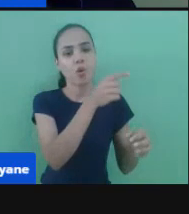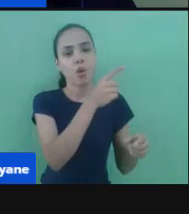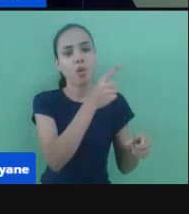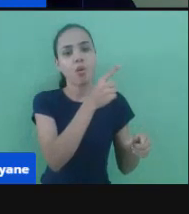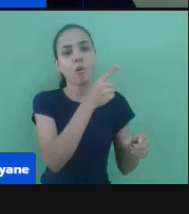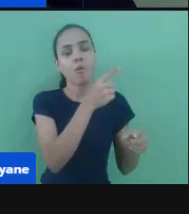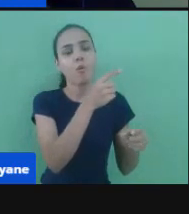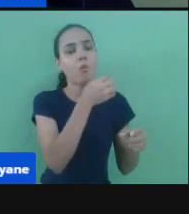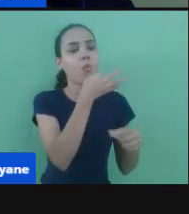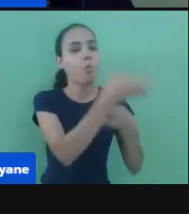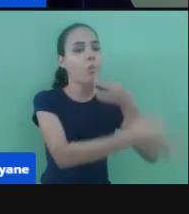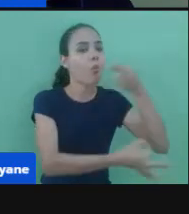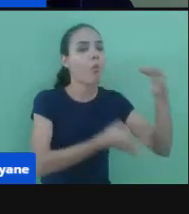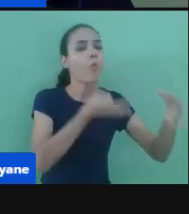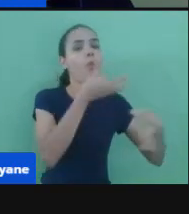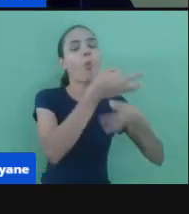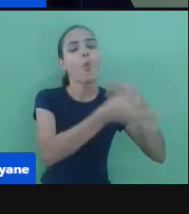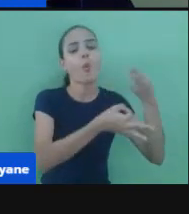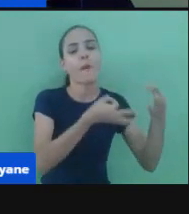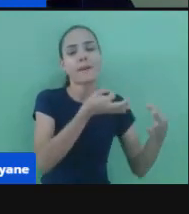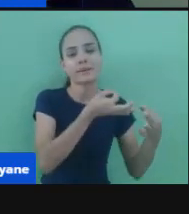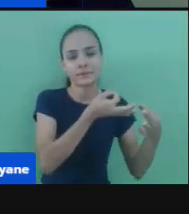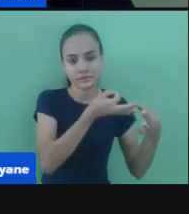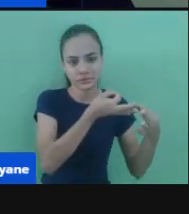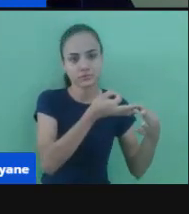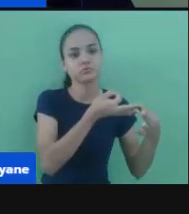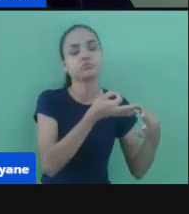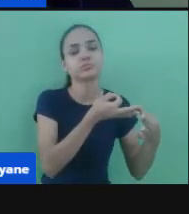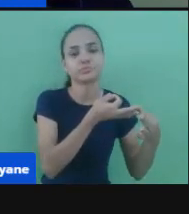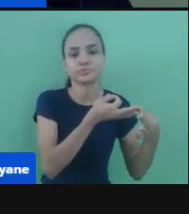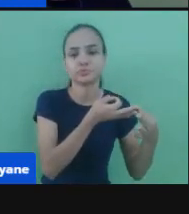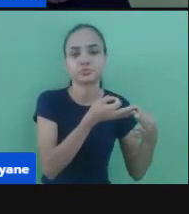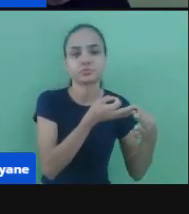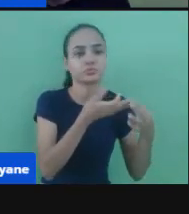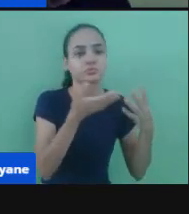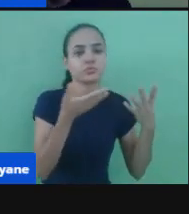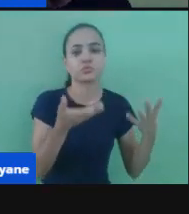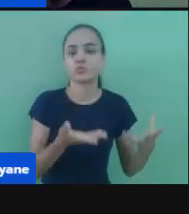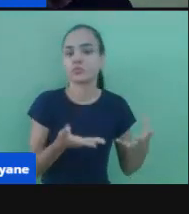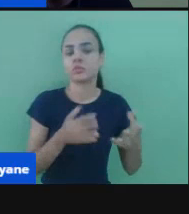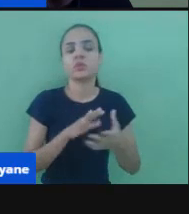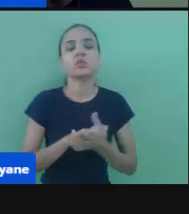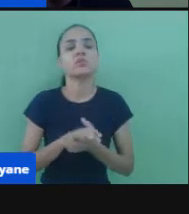E a pessoa, ela tem que construir a sua própria narrativa em cima do mundo.